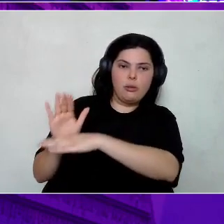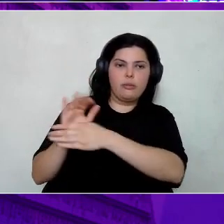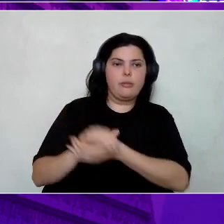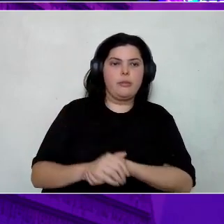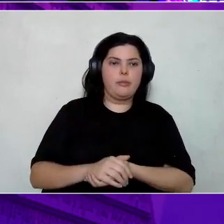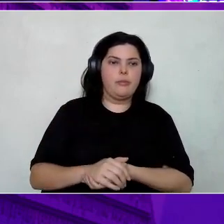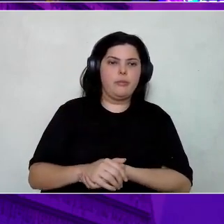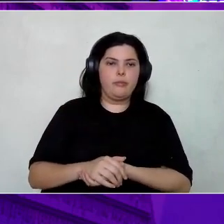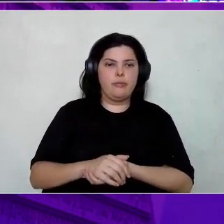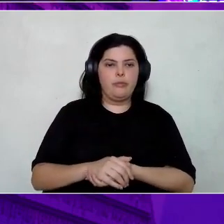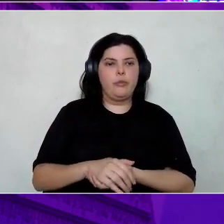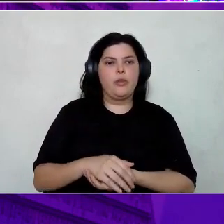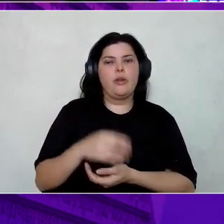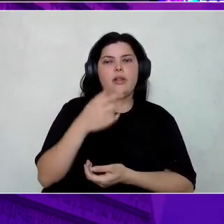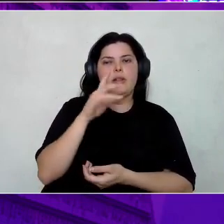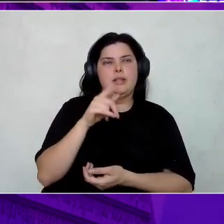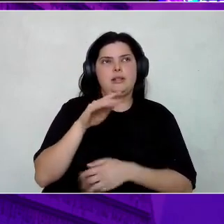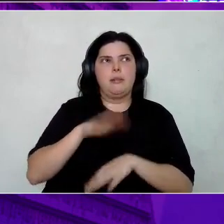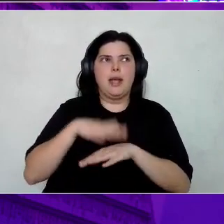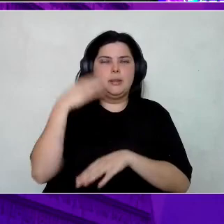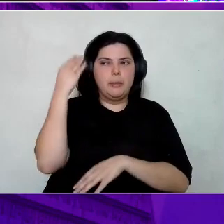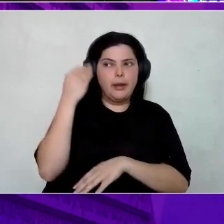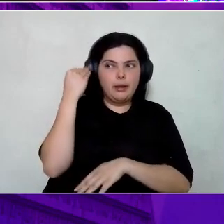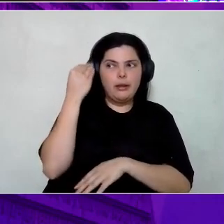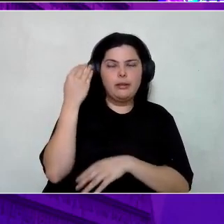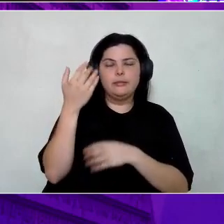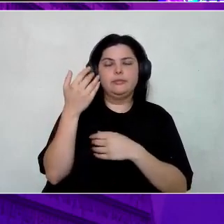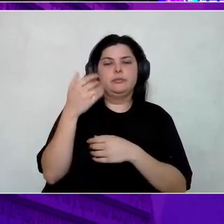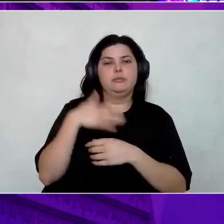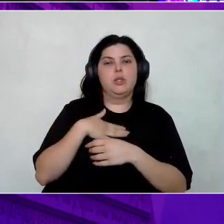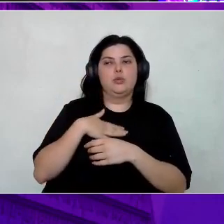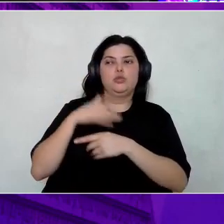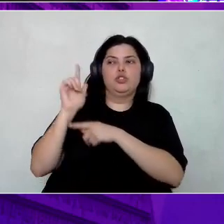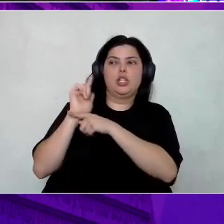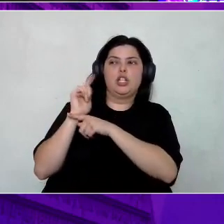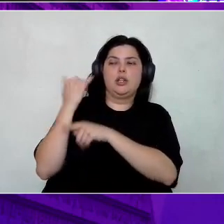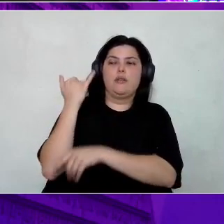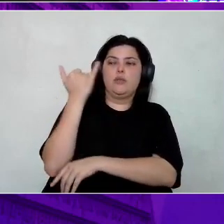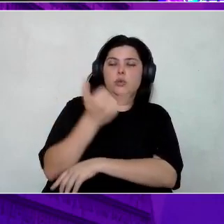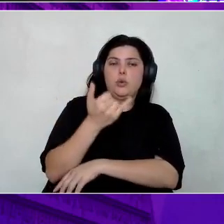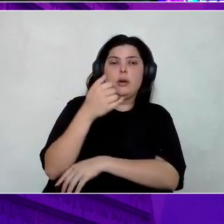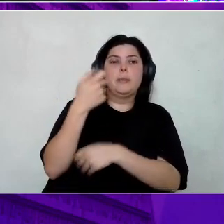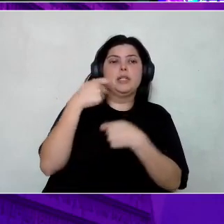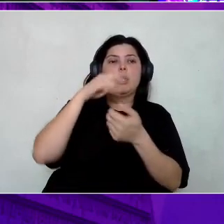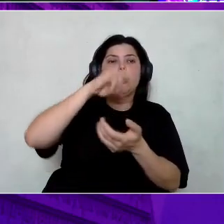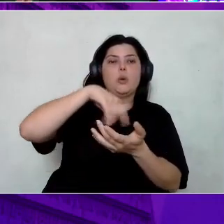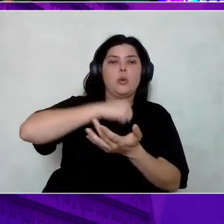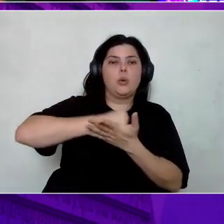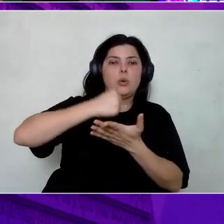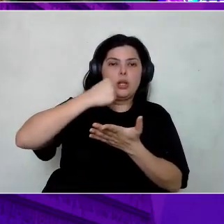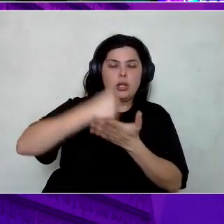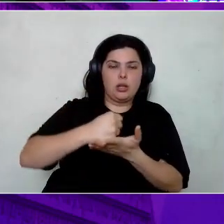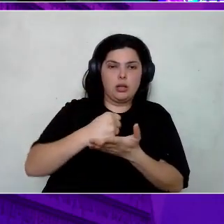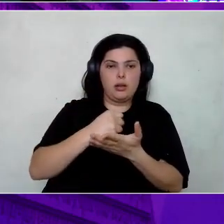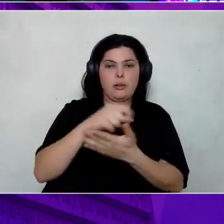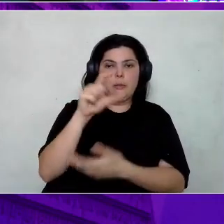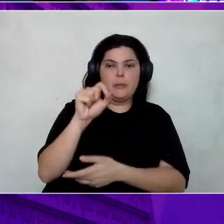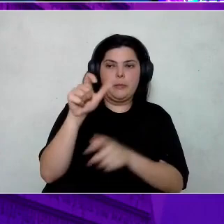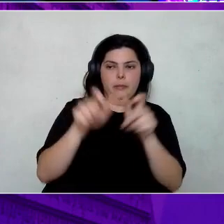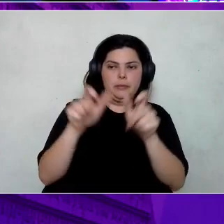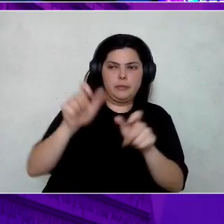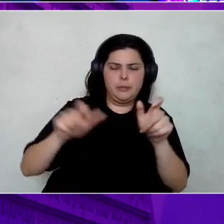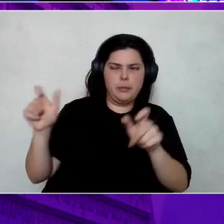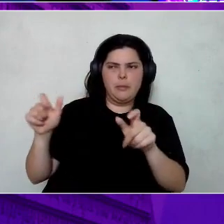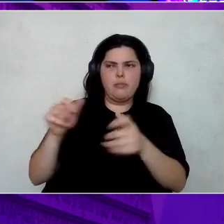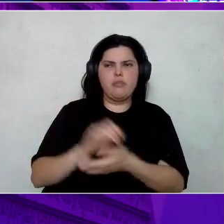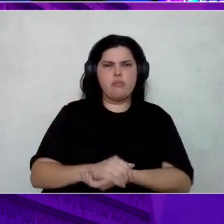vamos dizer assim, e o meu gerente fez, ó, a gente tem que contratar 10 pessoas. E aí eu fiz, tudo